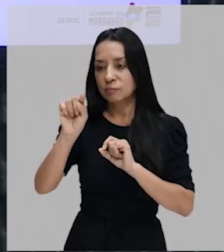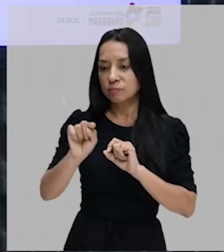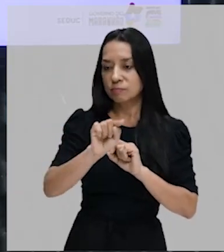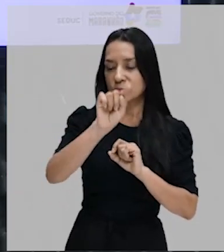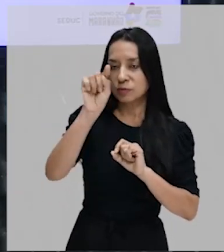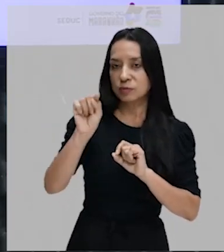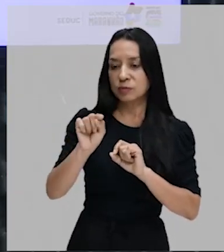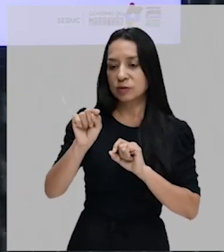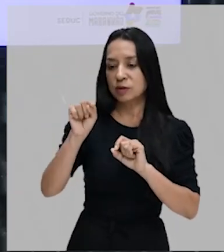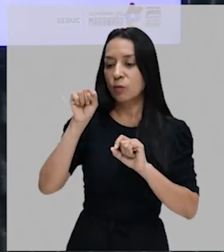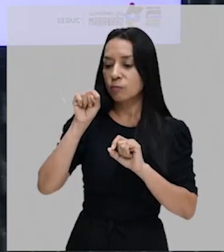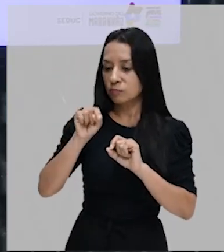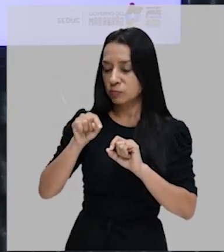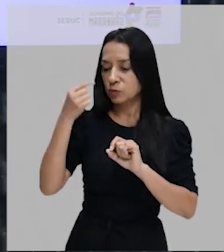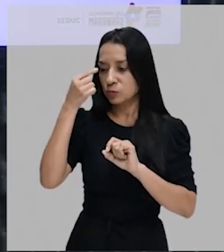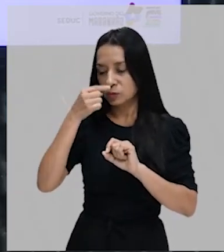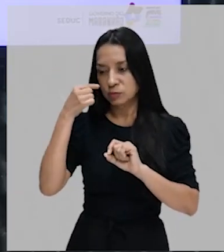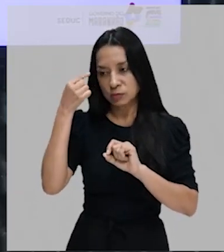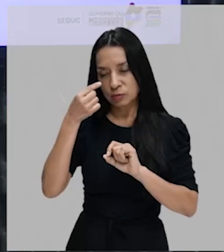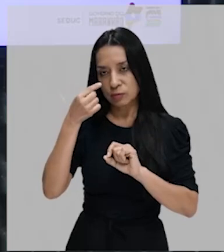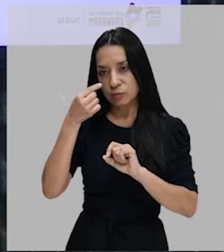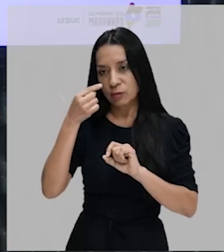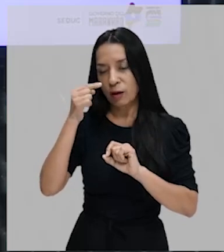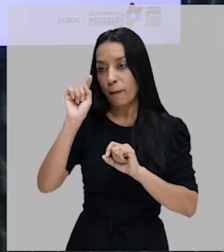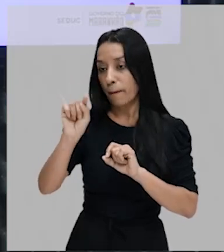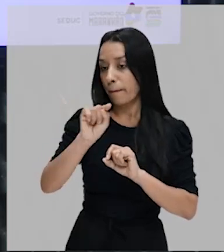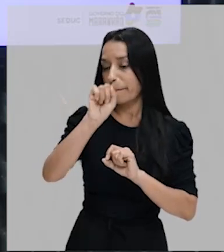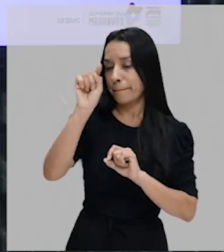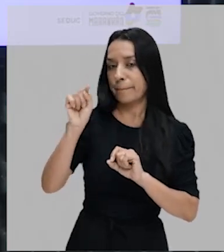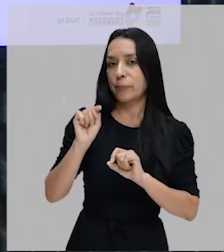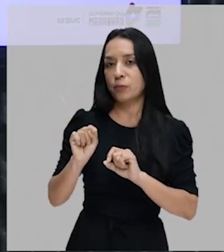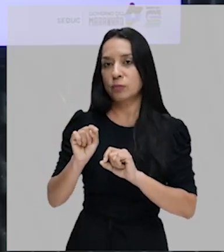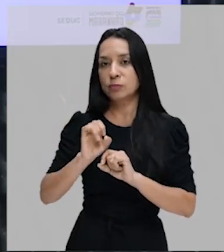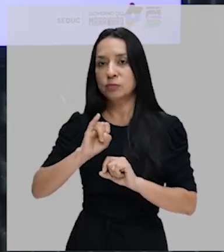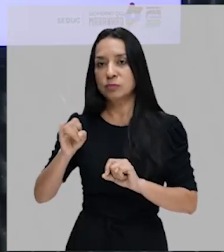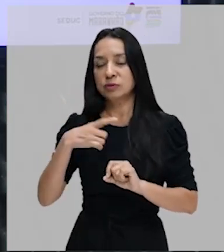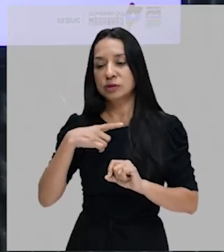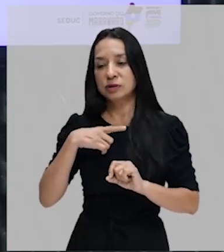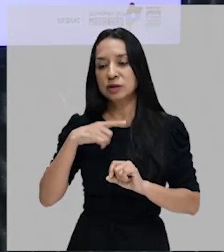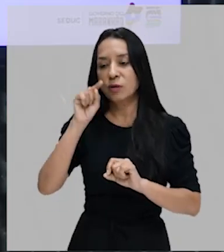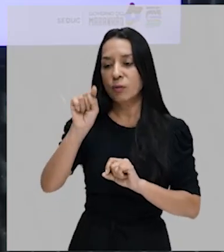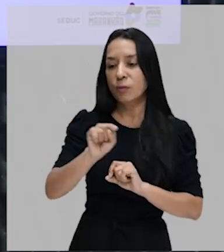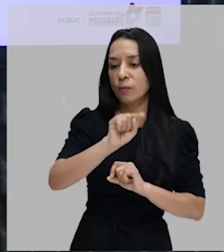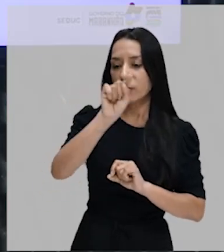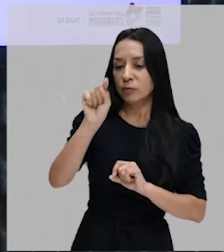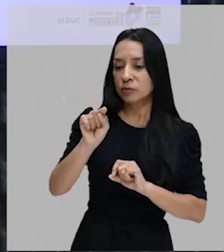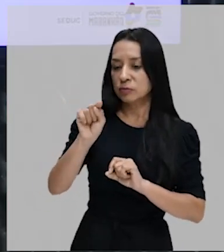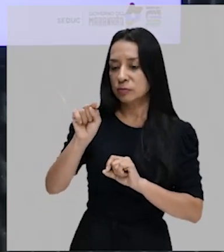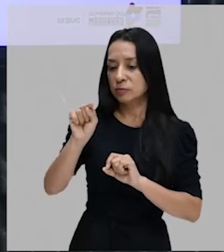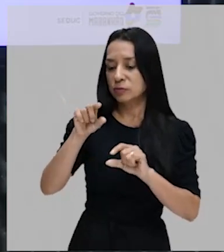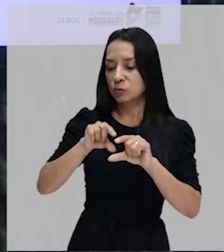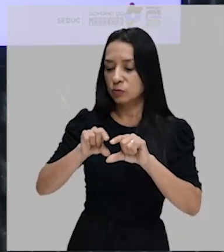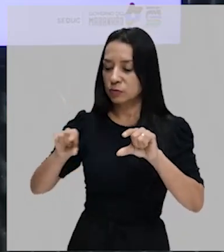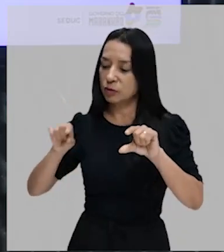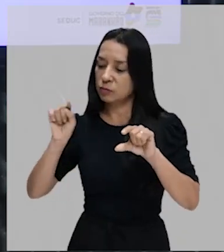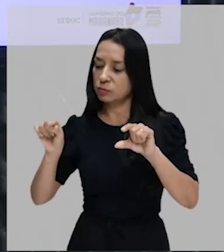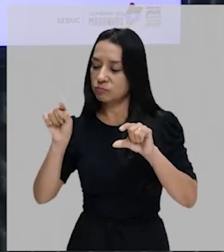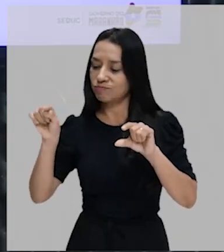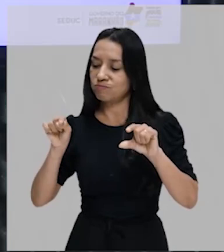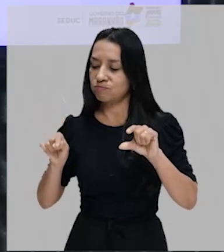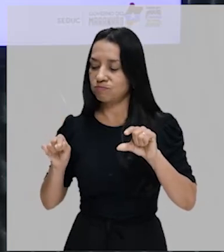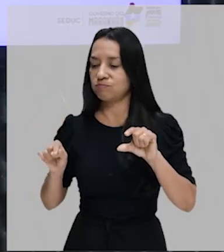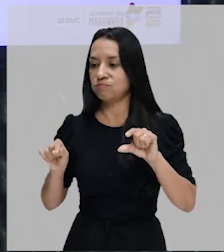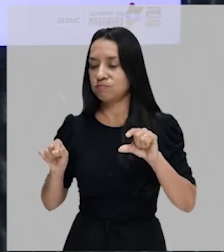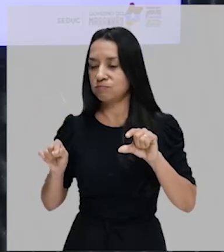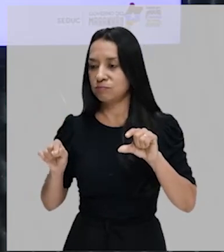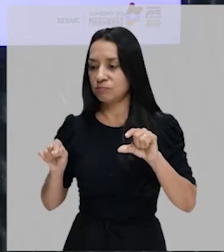interrogação dentro do espanhol é a pontuação. Se eu tiver um ponto de interrogação lá no final da minha oração e